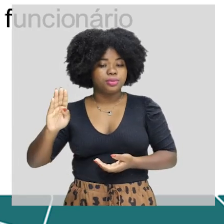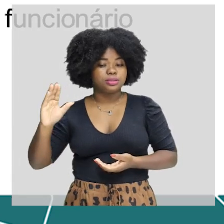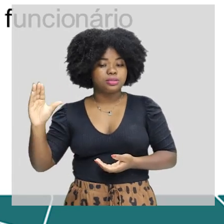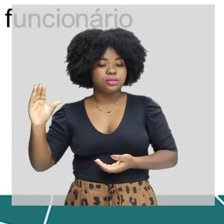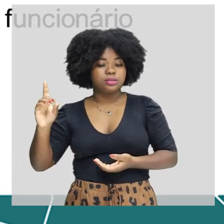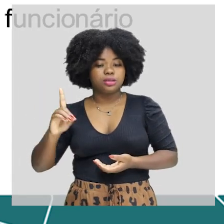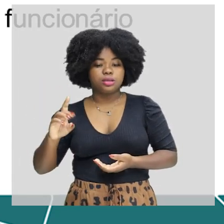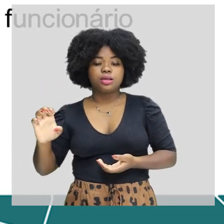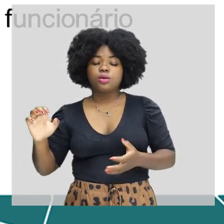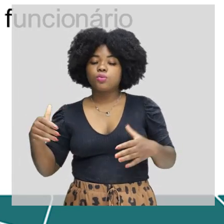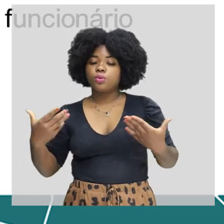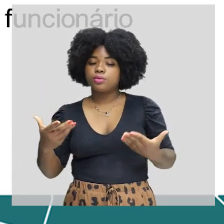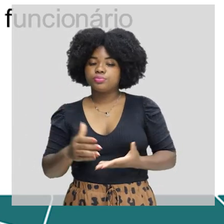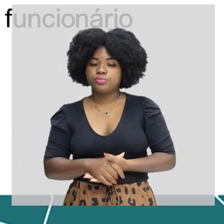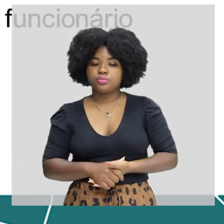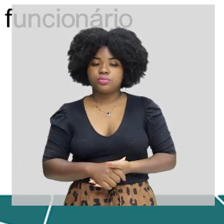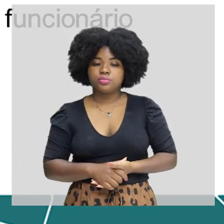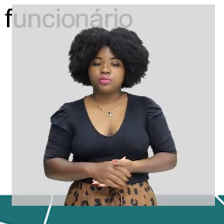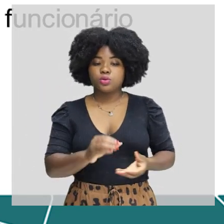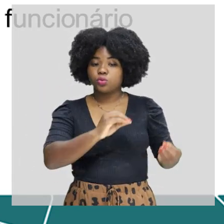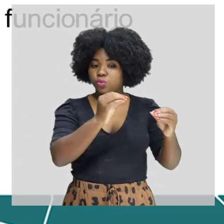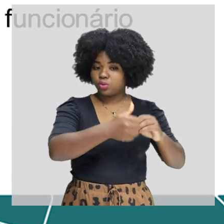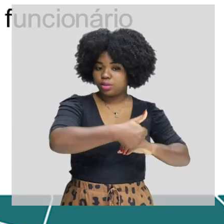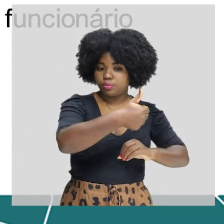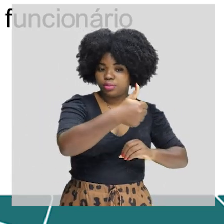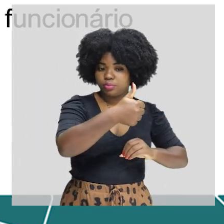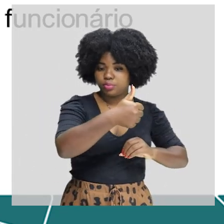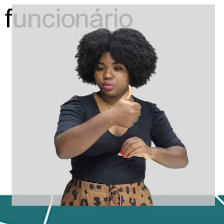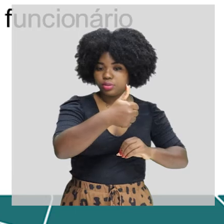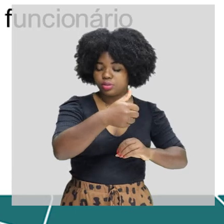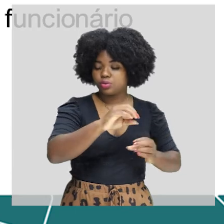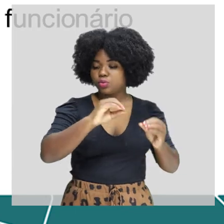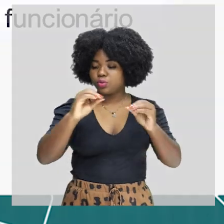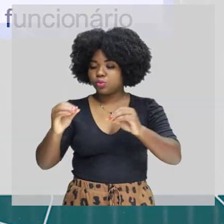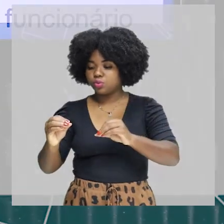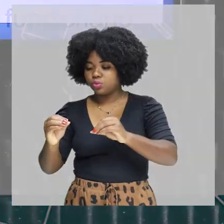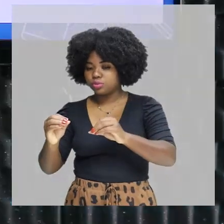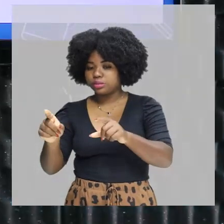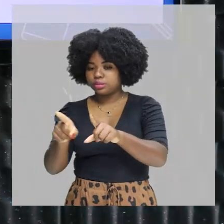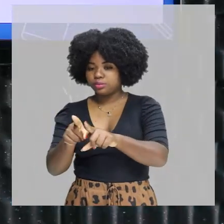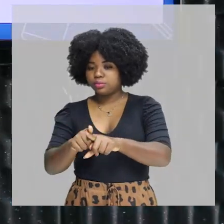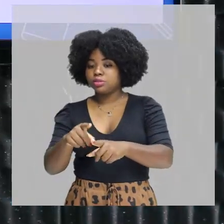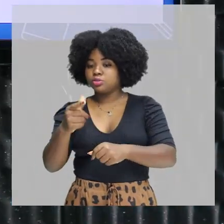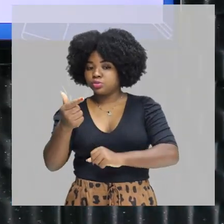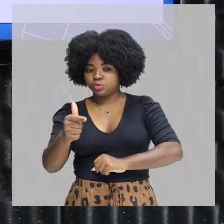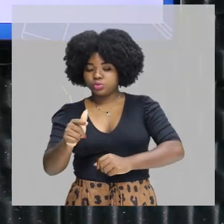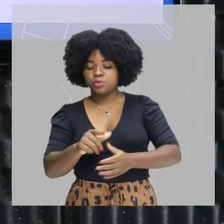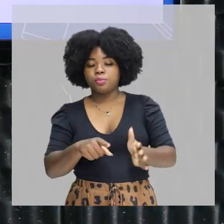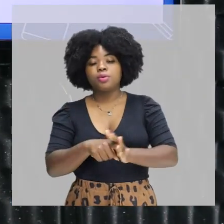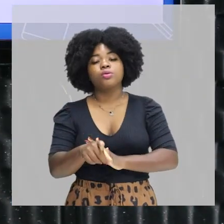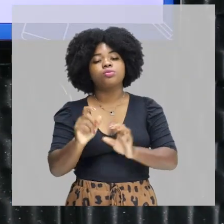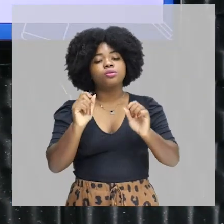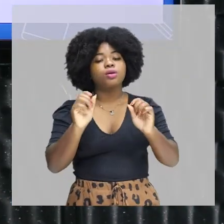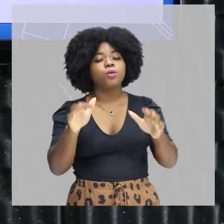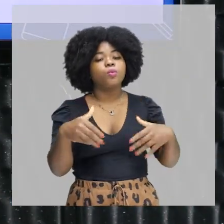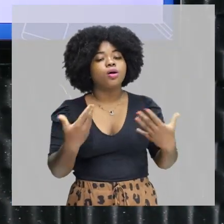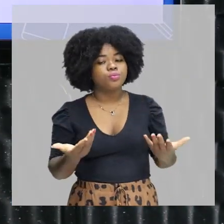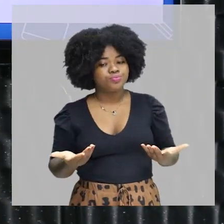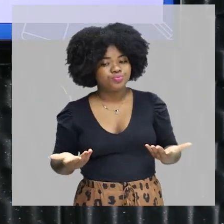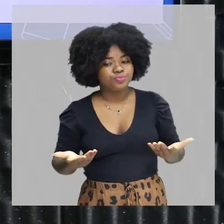ou 3? Eu escrevi a primeira e reescrevi. Aí a pergunta é, qual delas aqui